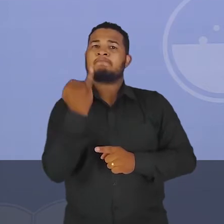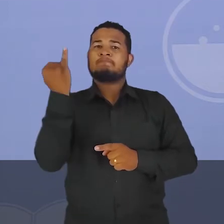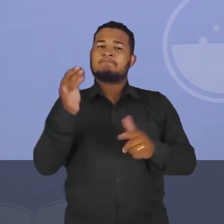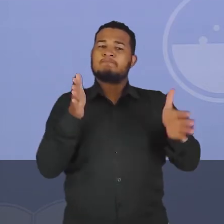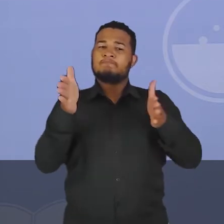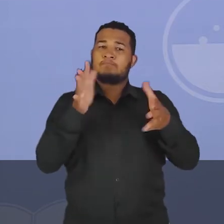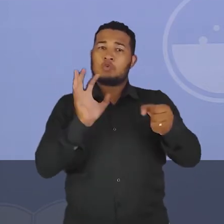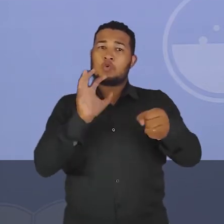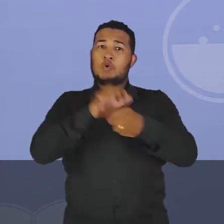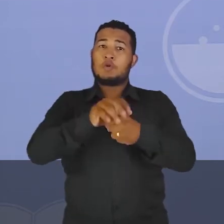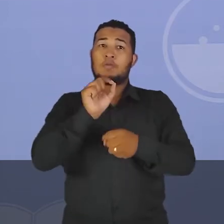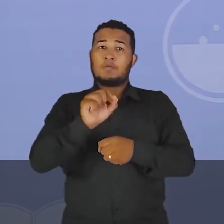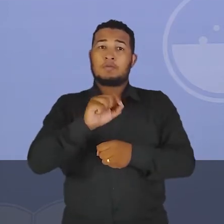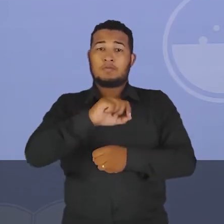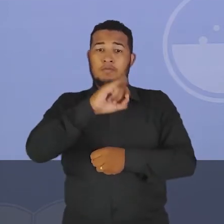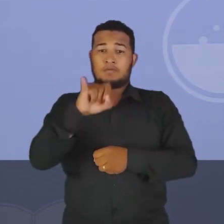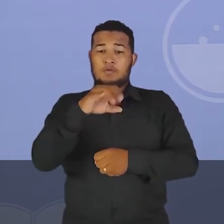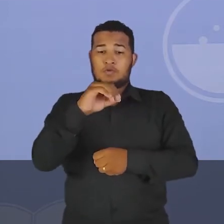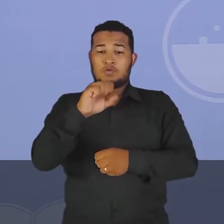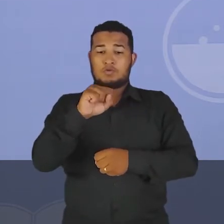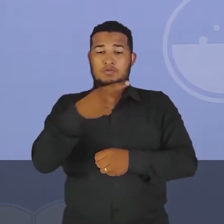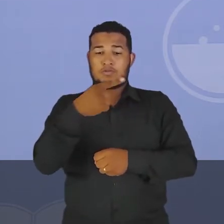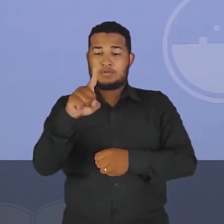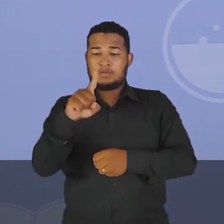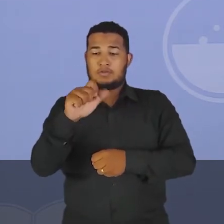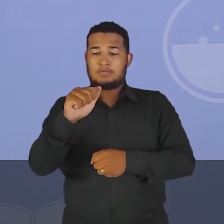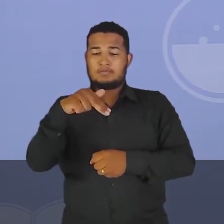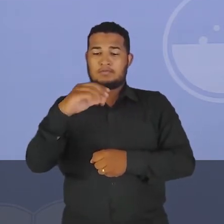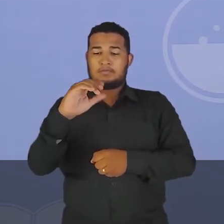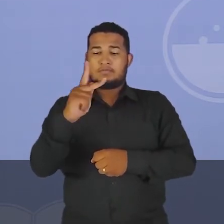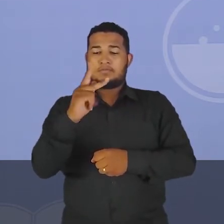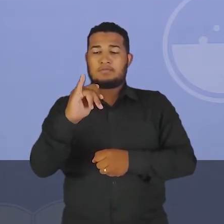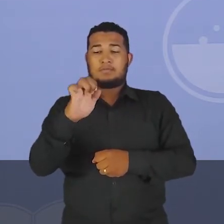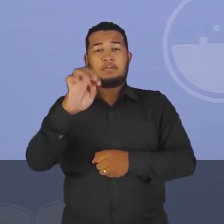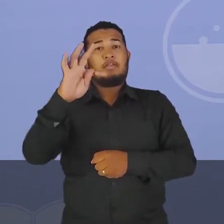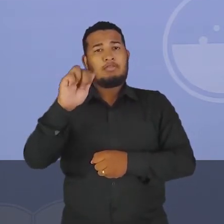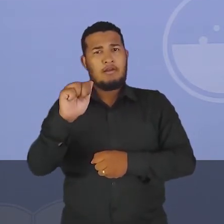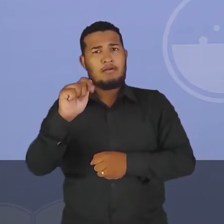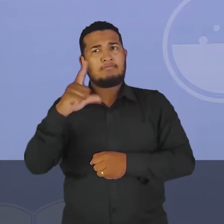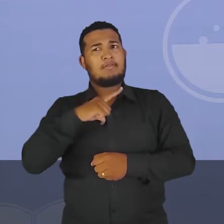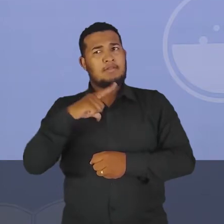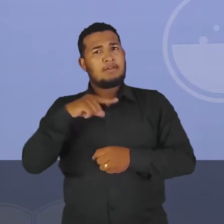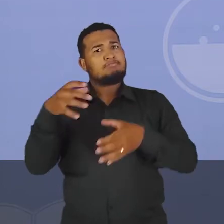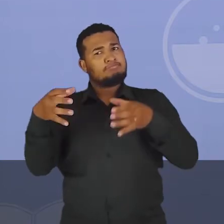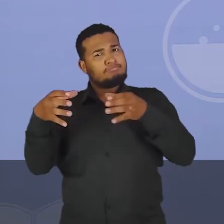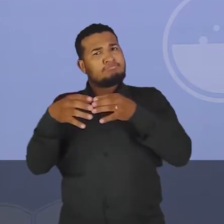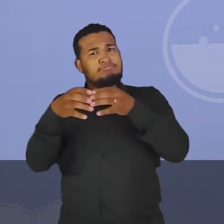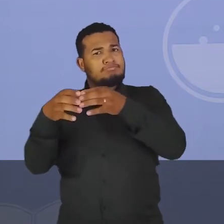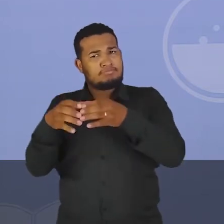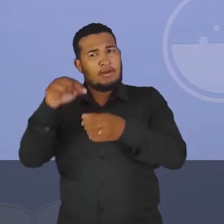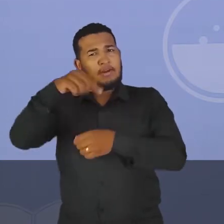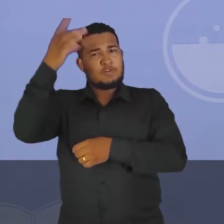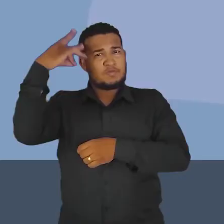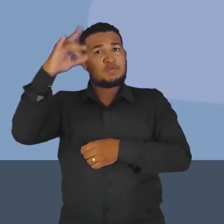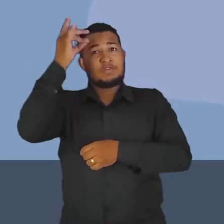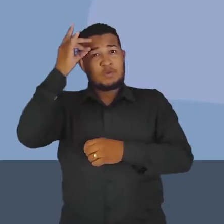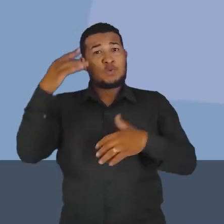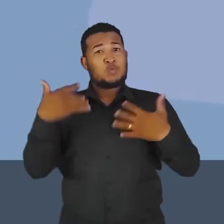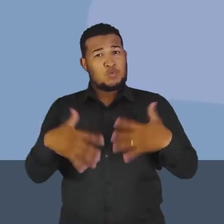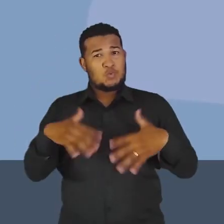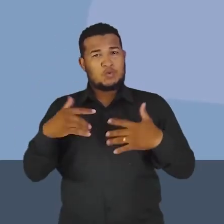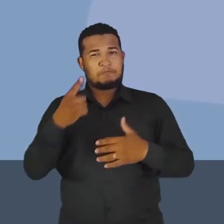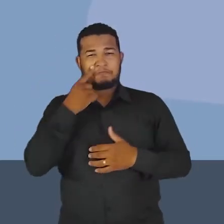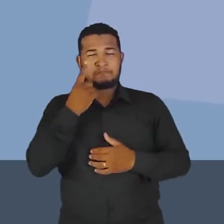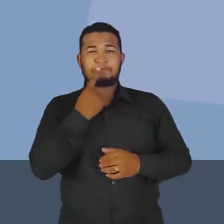colonial capixaba é o padre José de Anchieta. Ele deu um sentido especial à Companhia de Jesus nas terras capixabas. Uma imagem